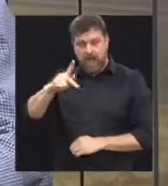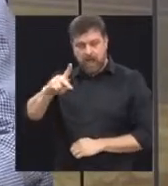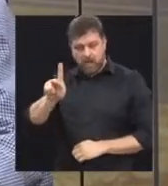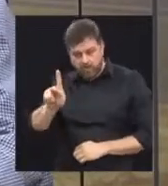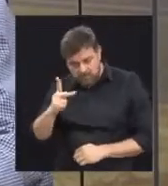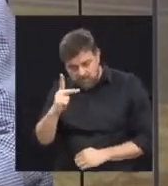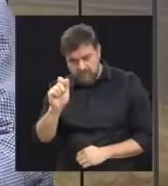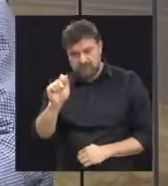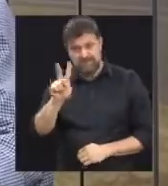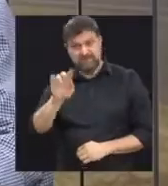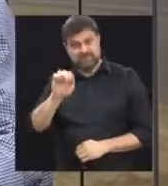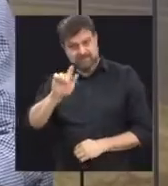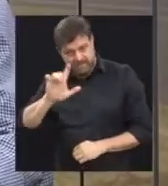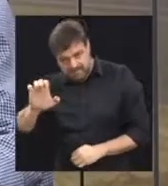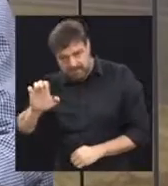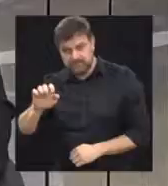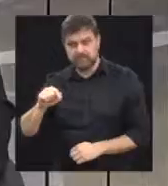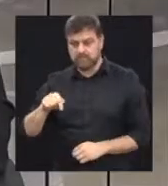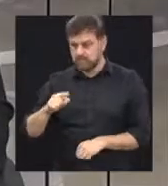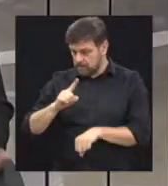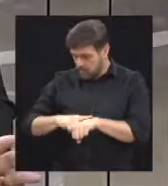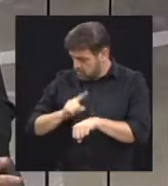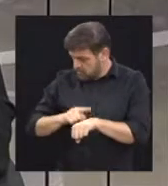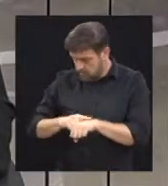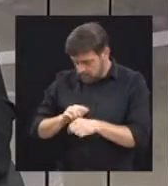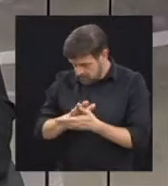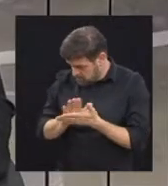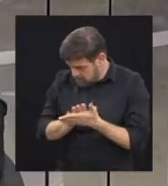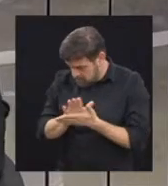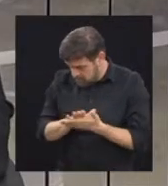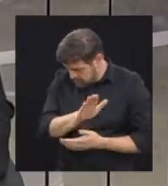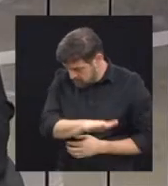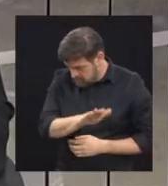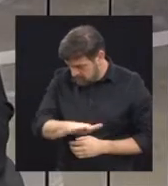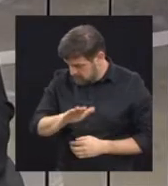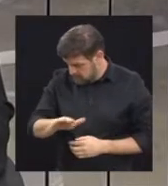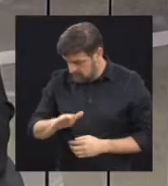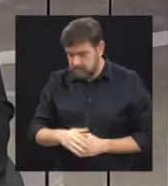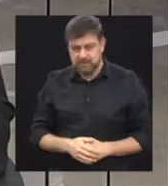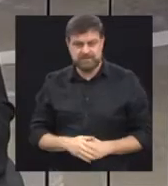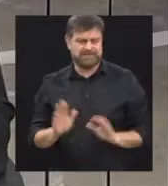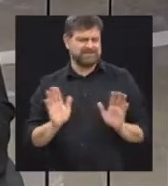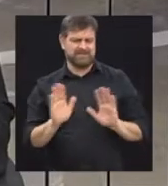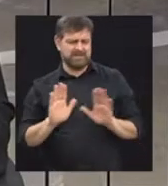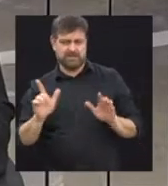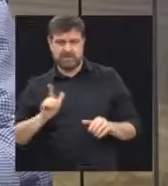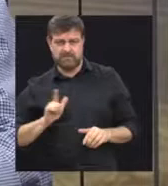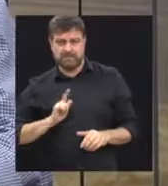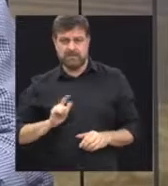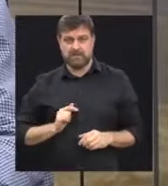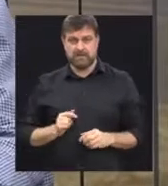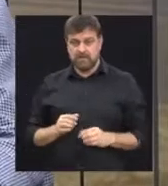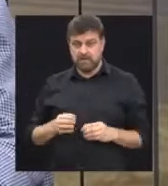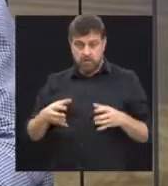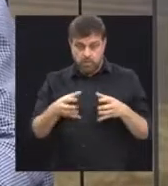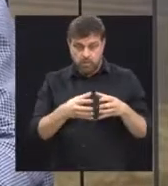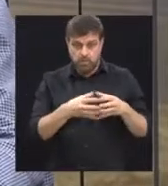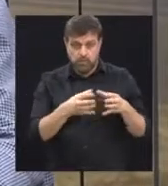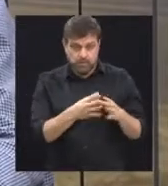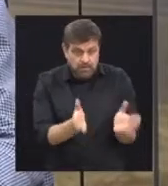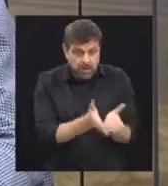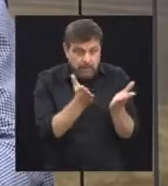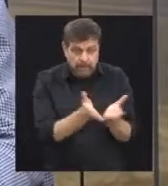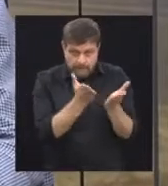começamos o trabalho, bem pequenininho. Nesse momento não era nem com crianças ainda, era mais geral? Não era criança, não. Era basicamente com a Toca